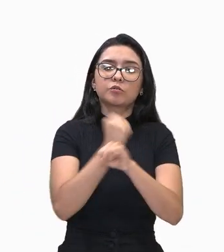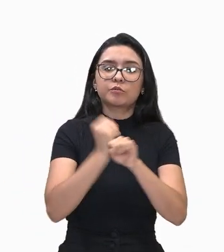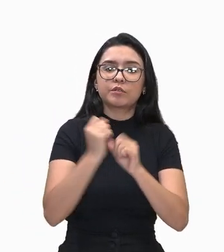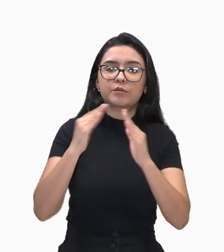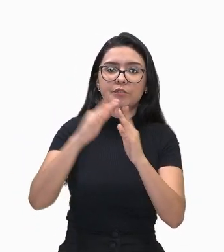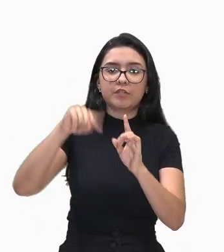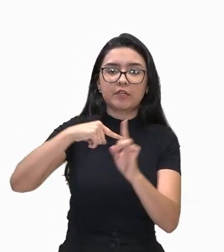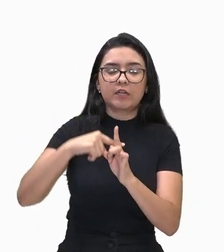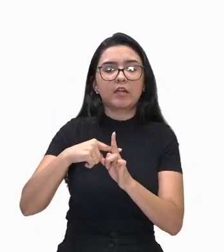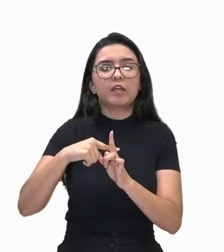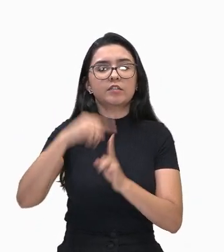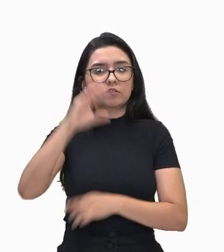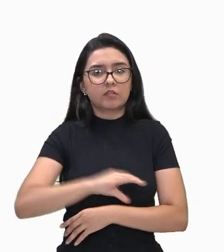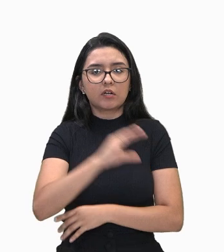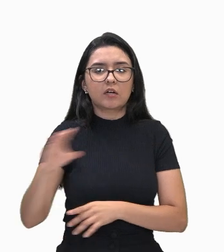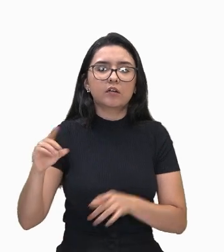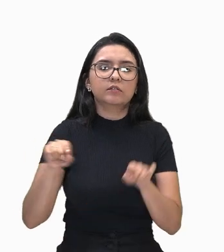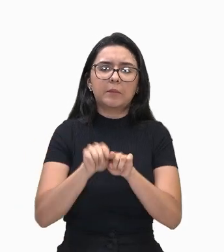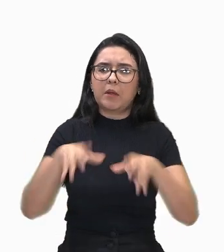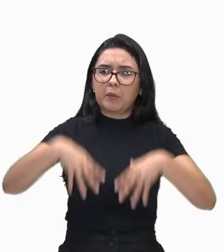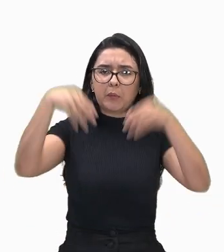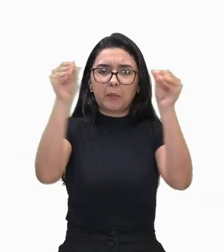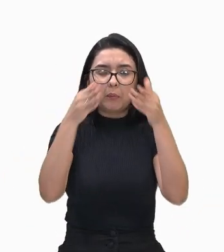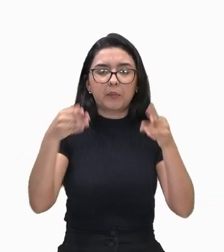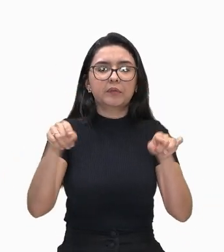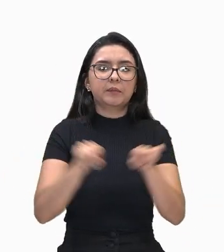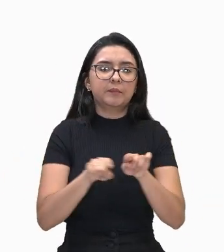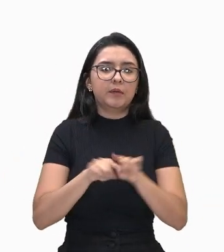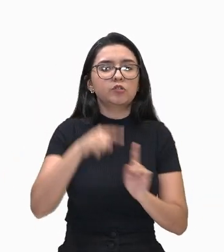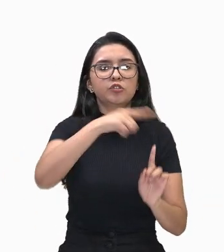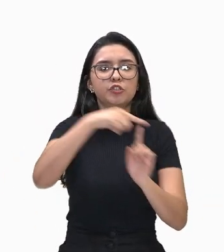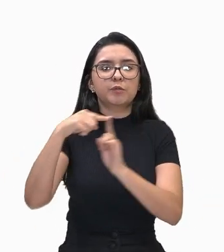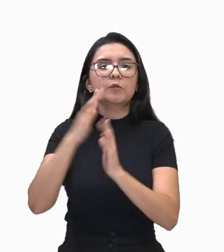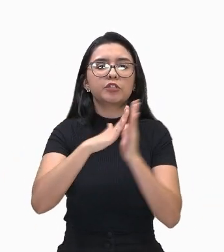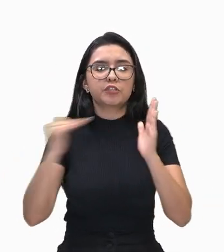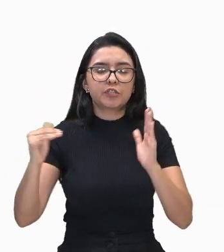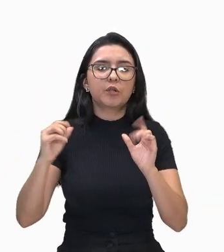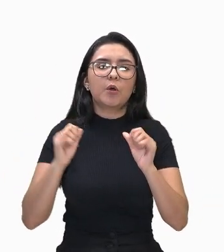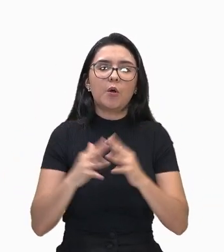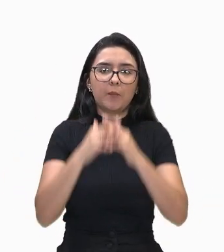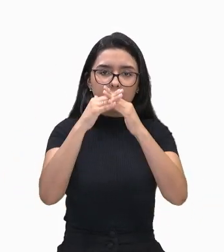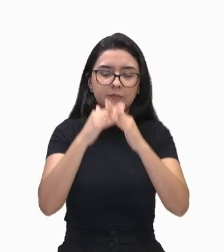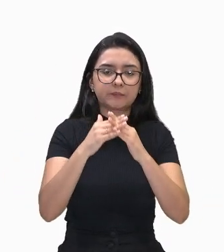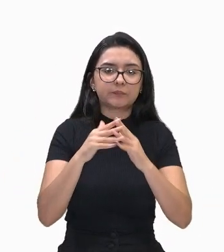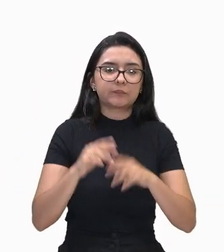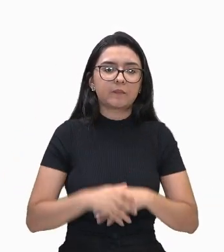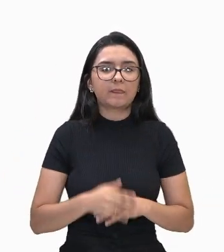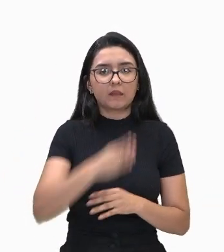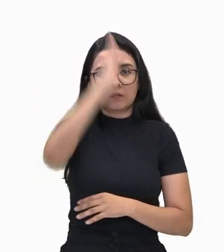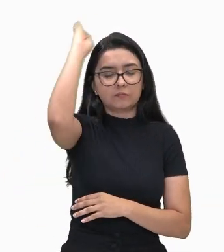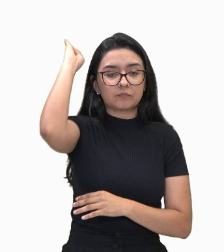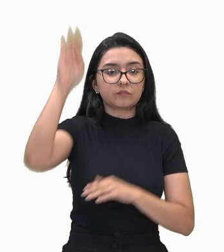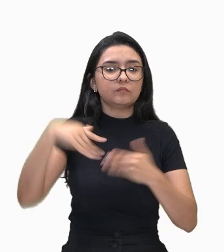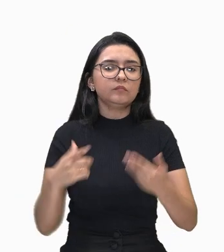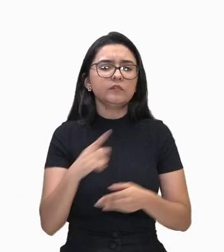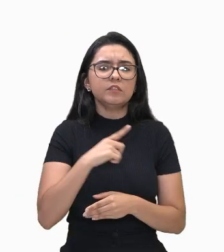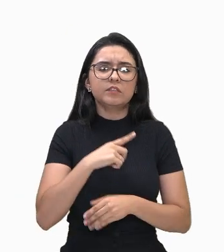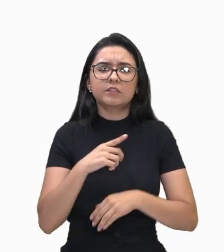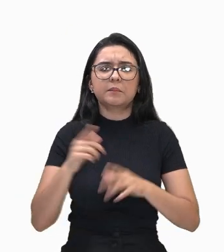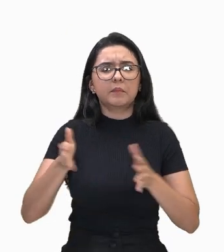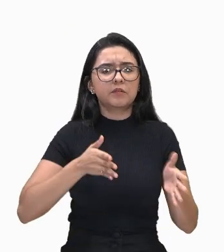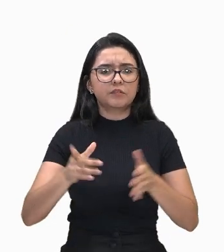catedrais, palácios nos estilos românico e gótico. Então, nesse período, havia grandes invasões. Então, foi